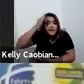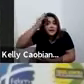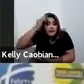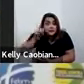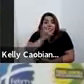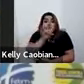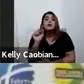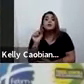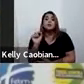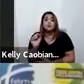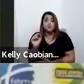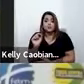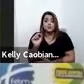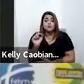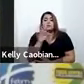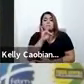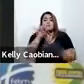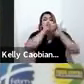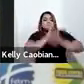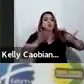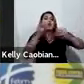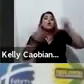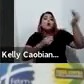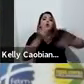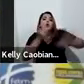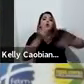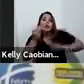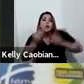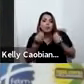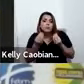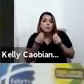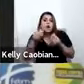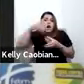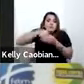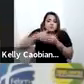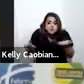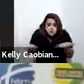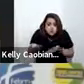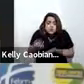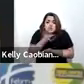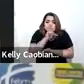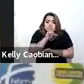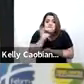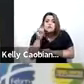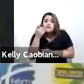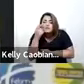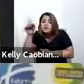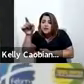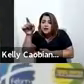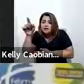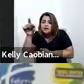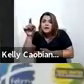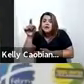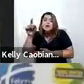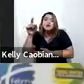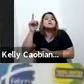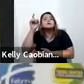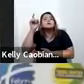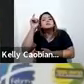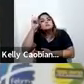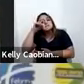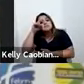repercutindo as votações de hoje, que serão feitas pelo nosso presidente aqui na live às 14 horas. Até